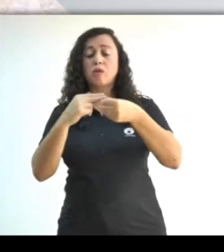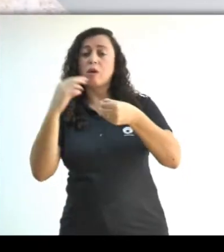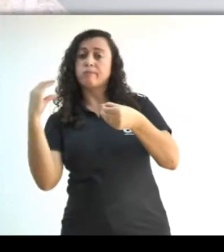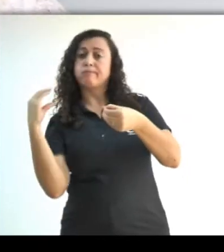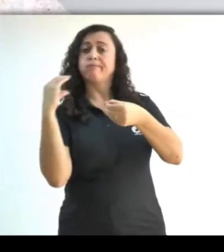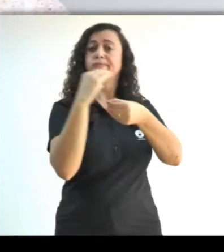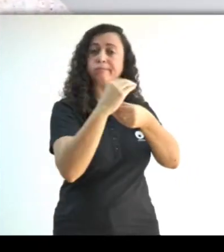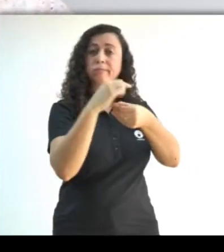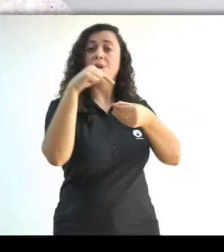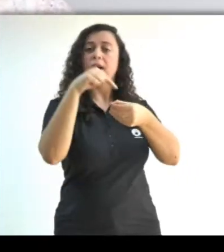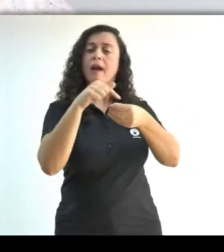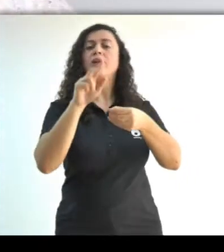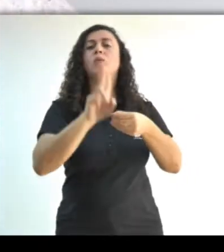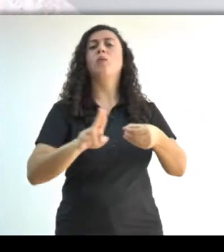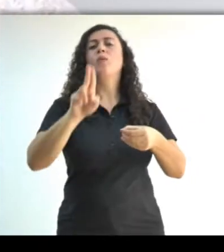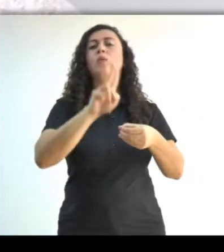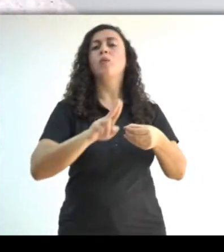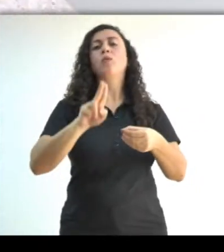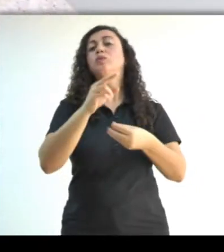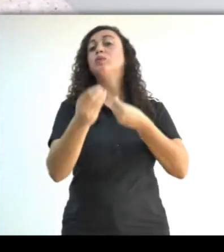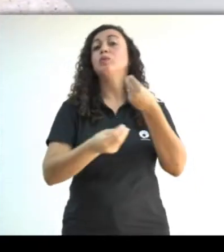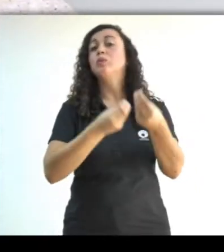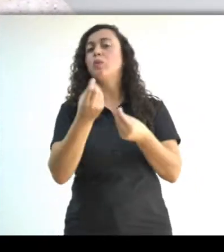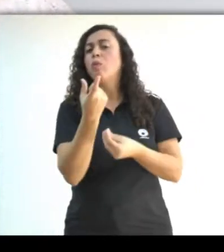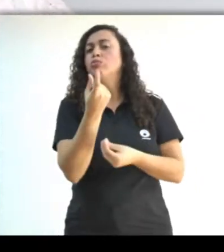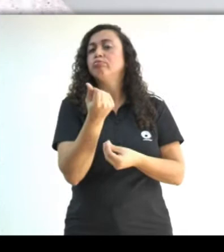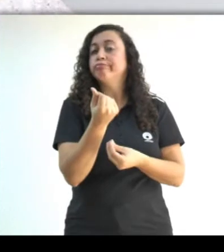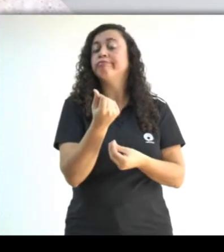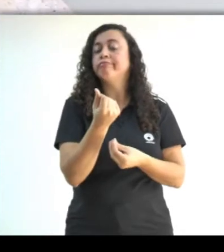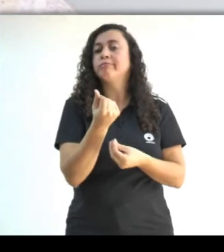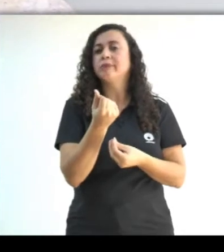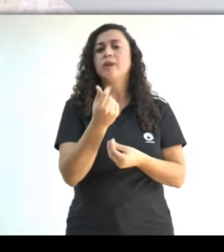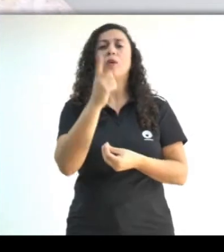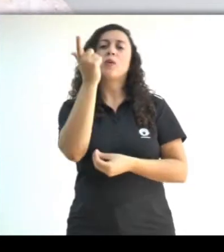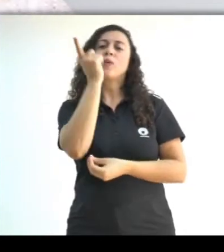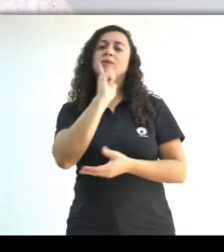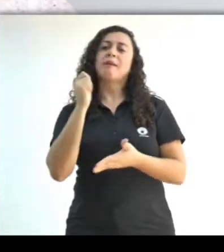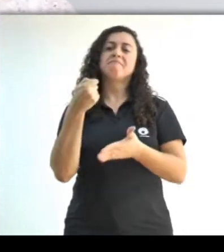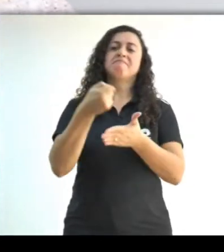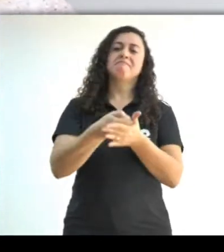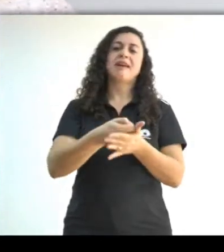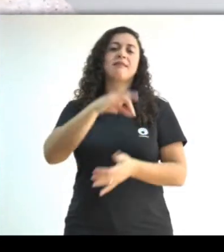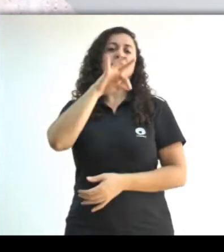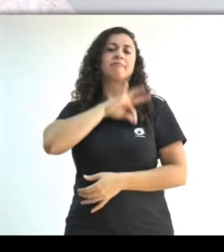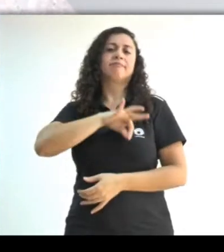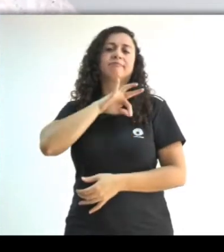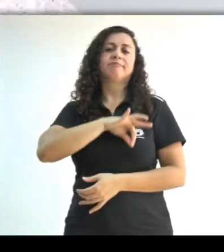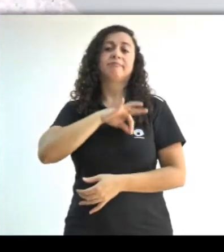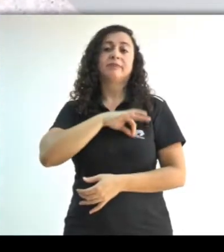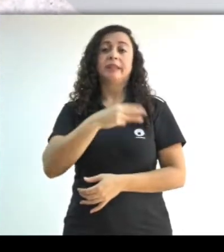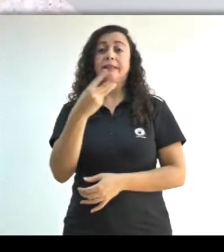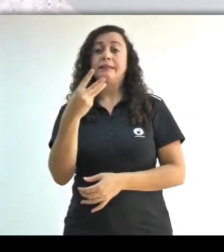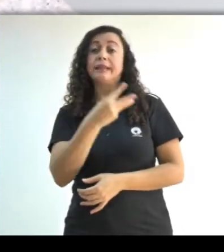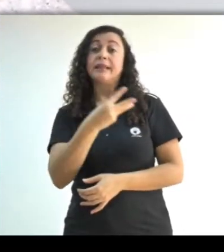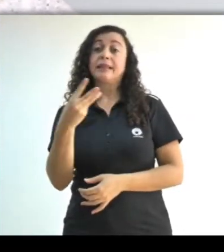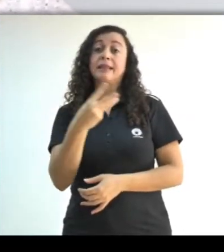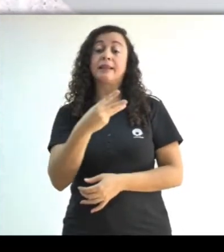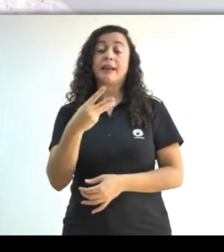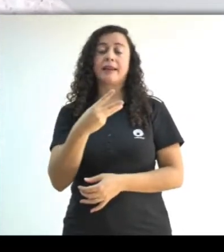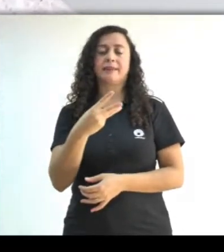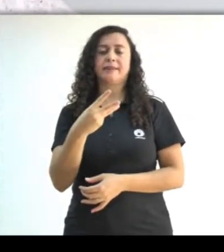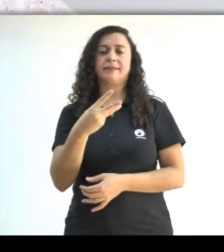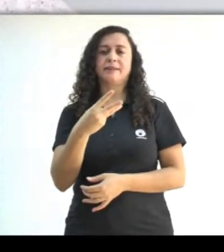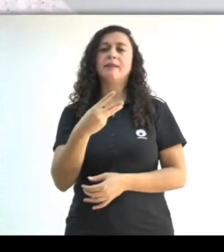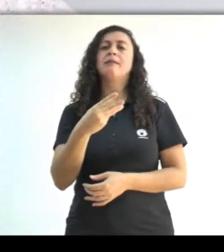a Unicamp, e com esse recurso é possível que se ofereçam